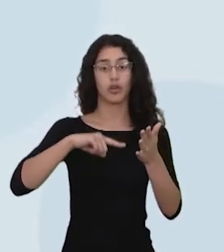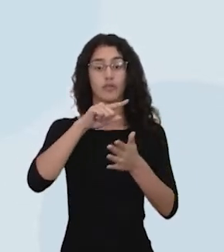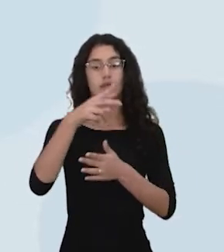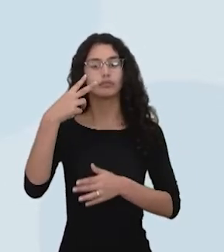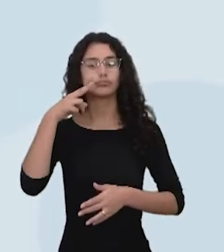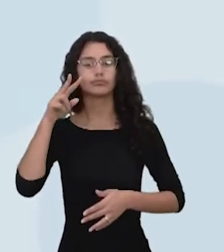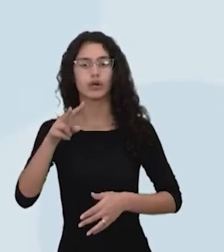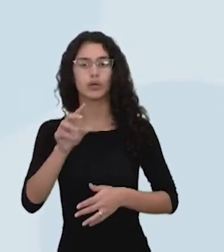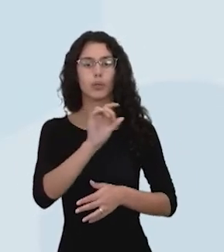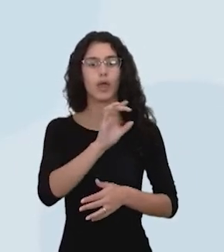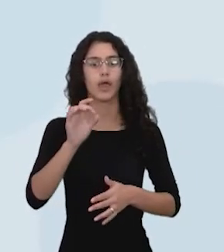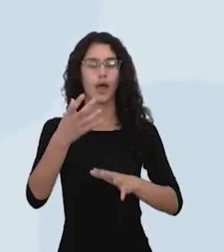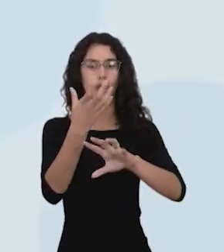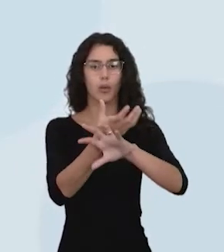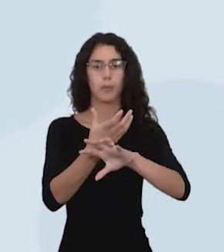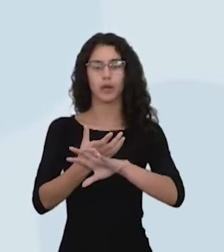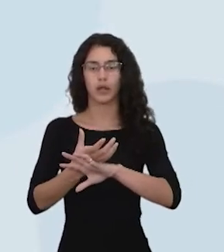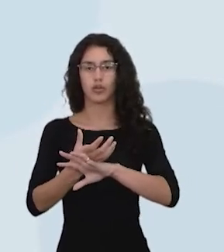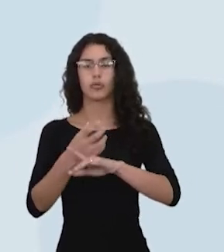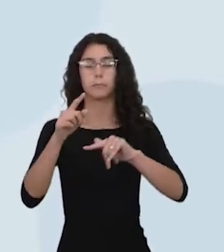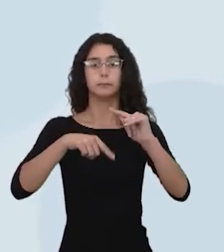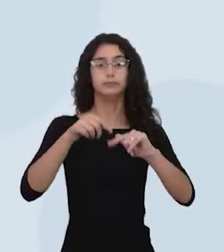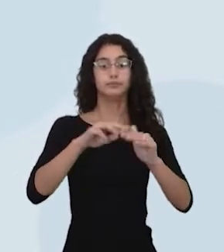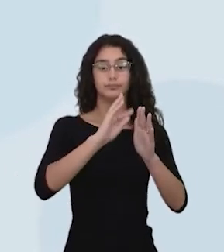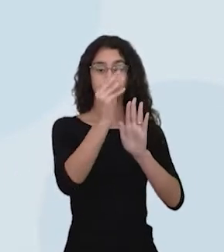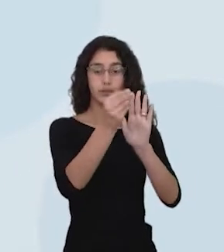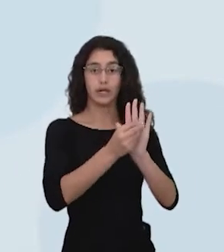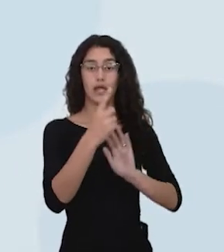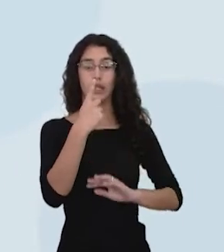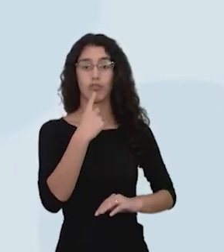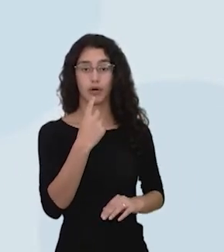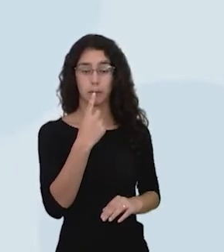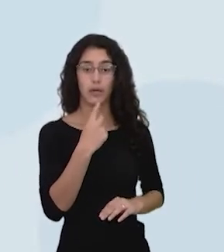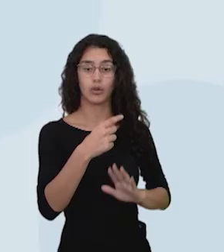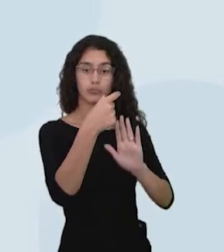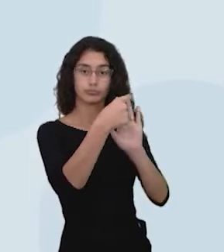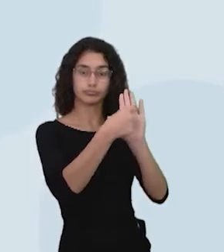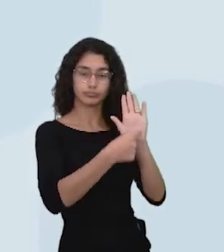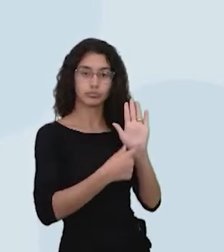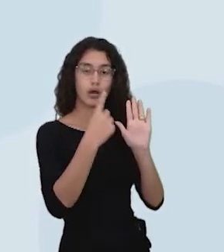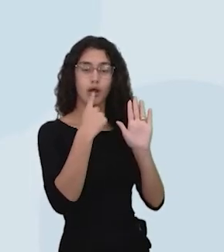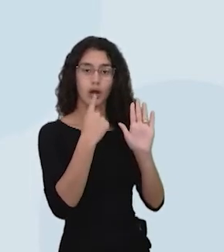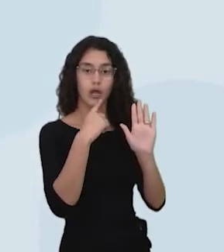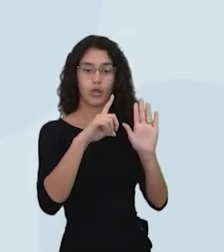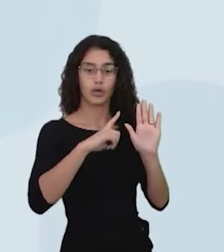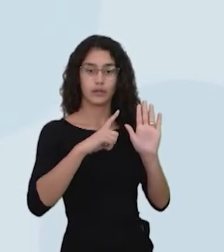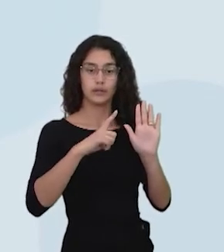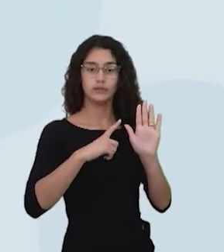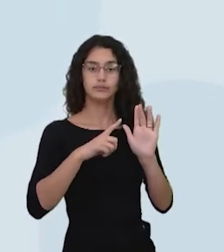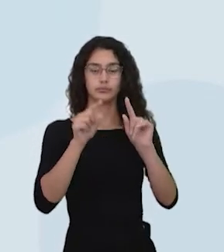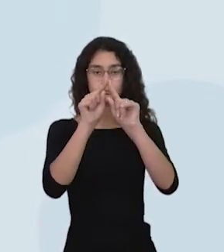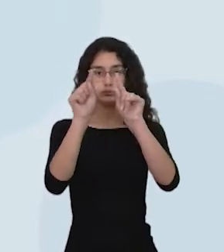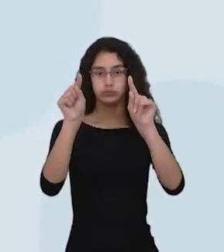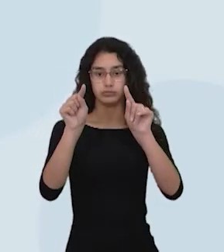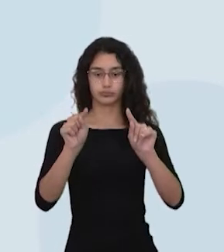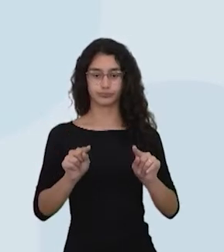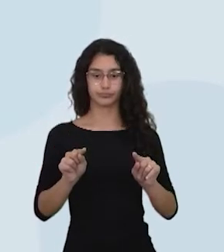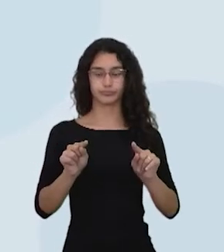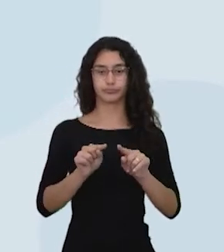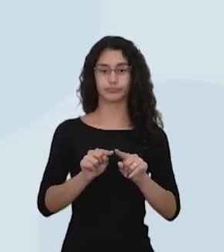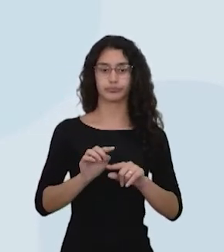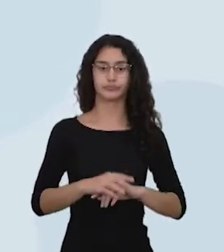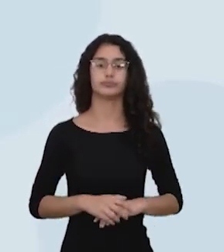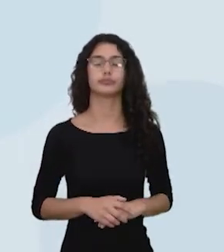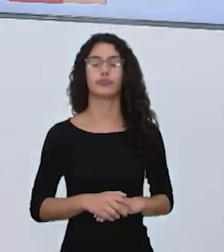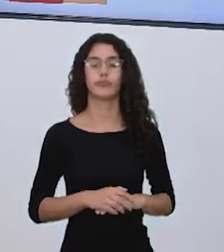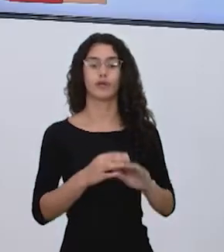vocês viram em cada componente. Tá marcado aí em vermelho, né? Então, essa borda aqui,